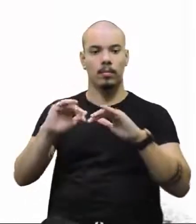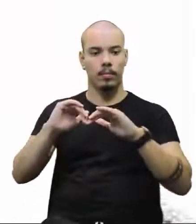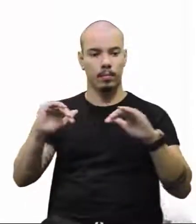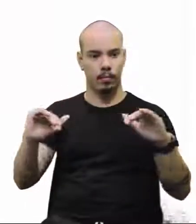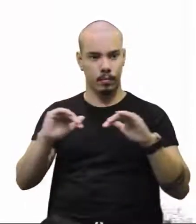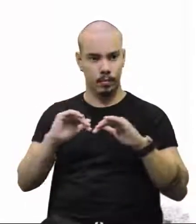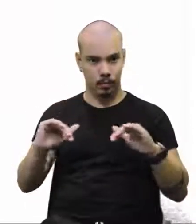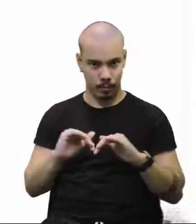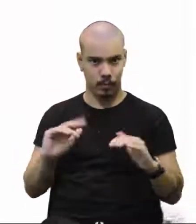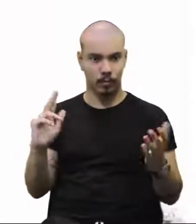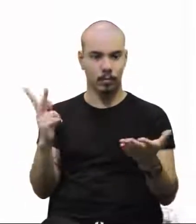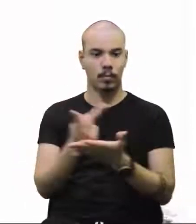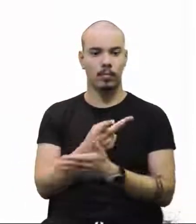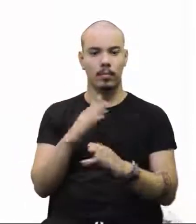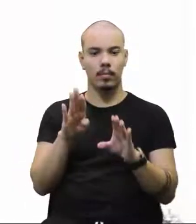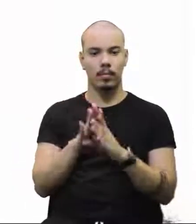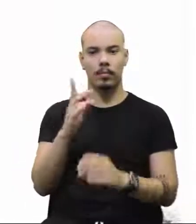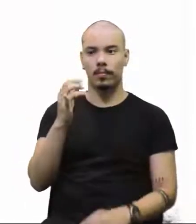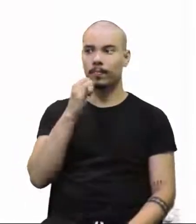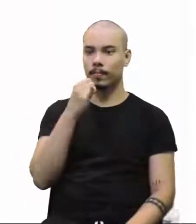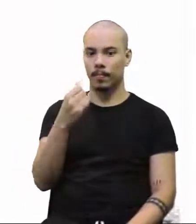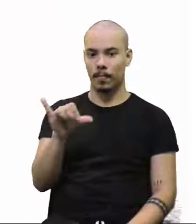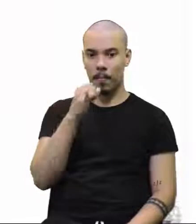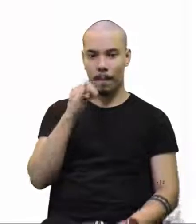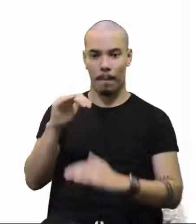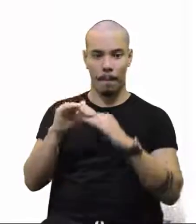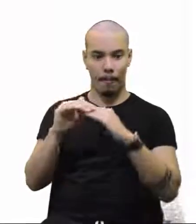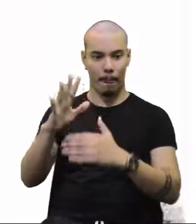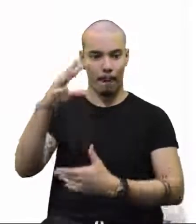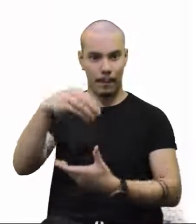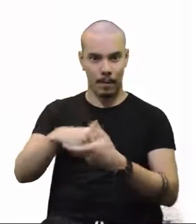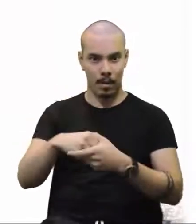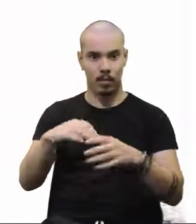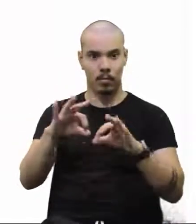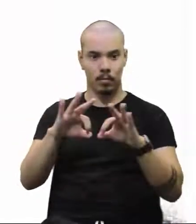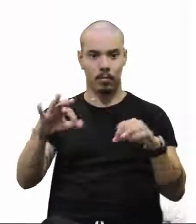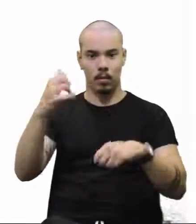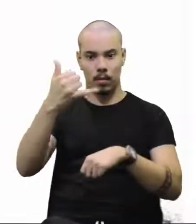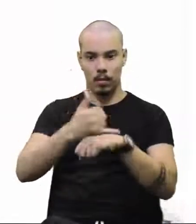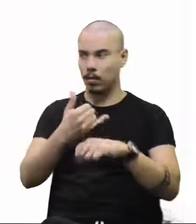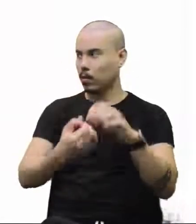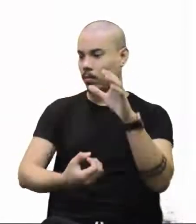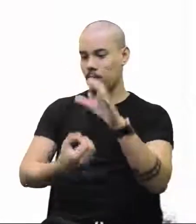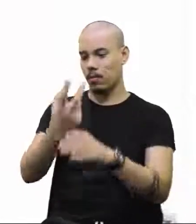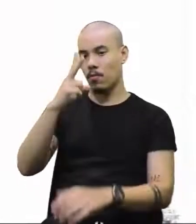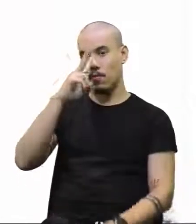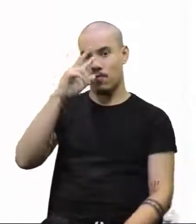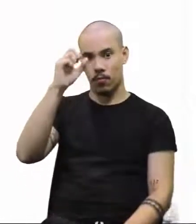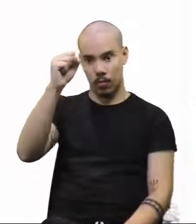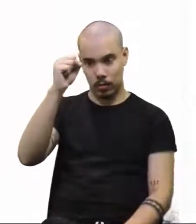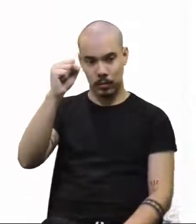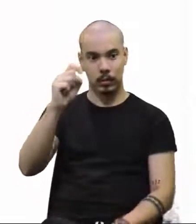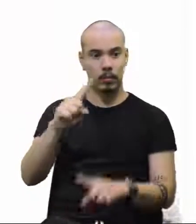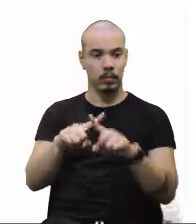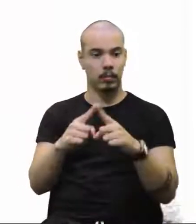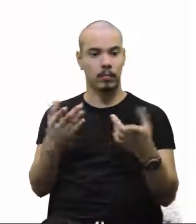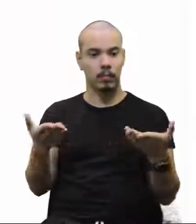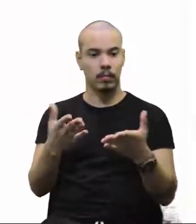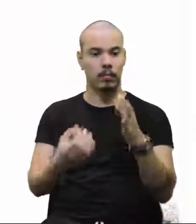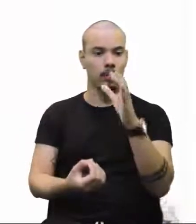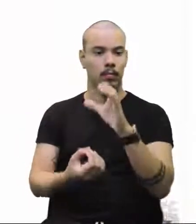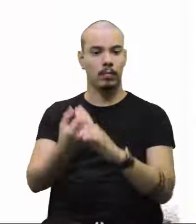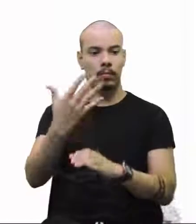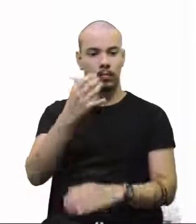das cargas, um campo elétrico se estabelece no interior da barra, originando uma força, agora de